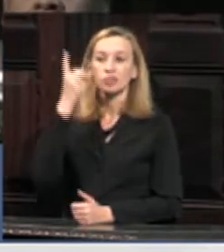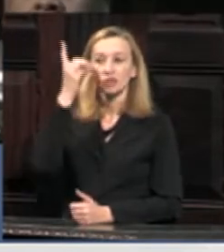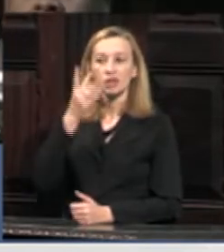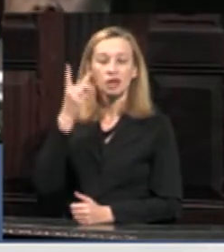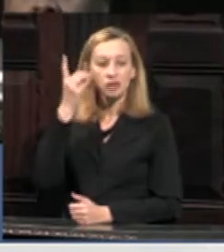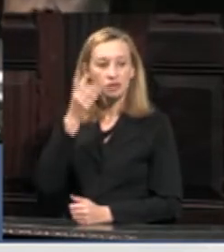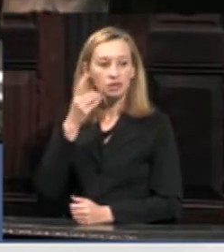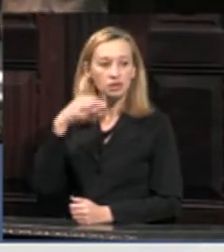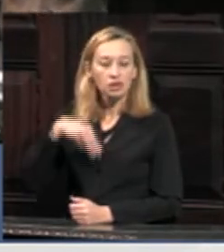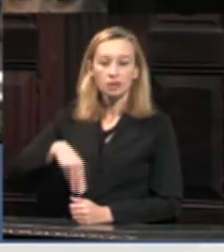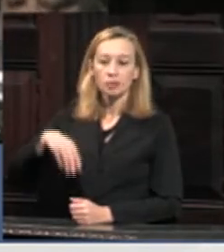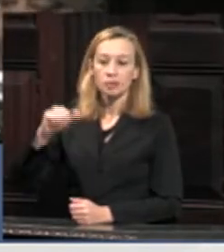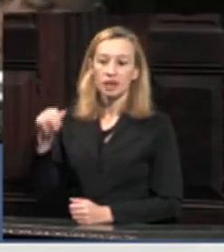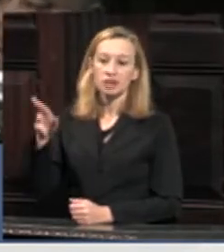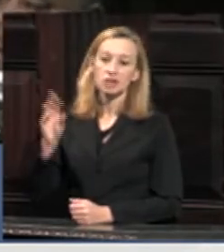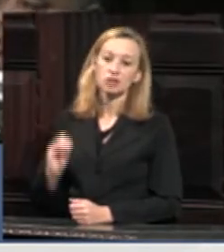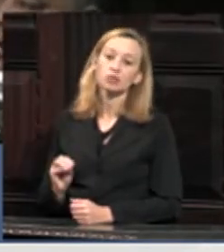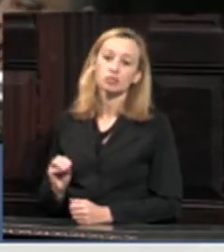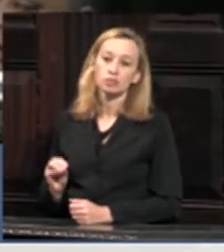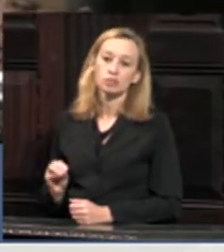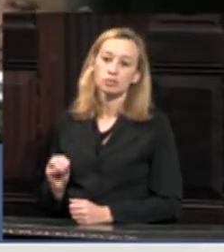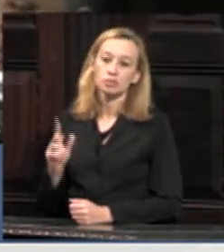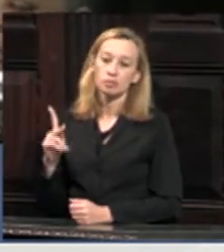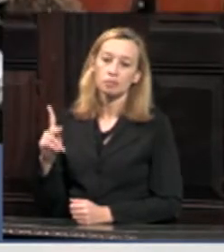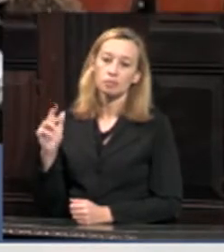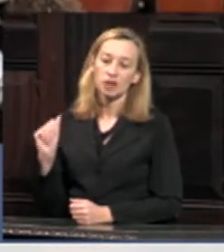deputado Márcio Pacheco.